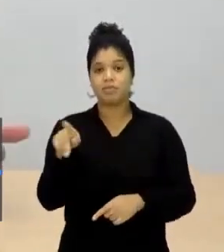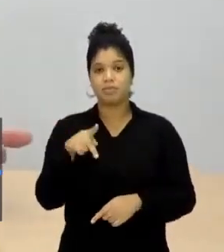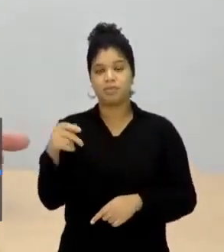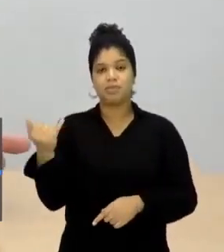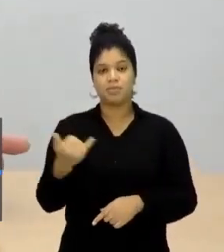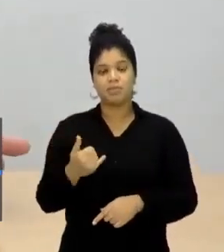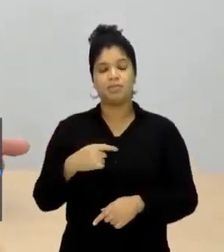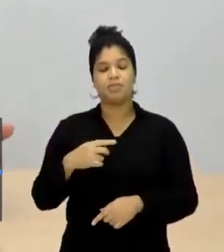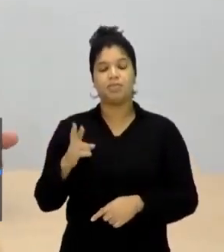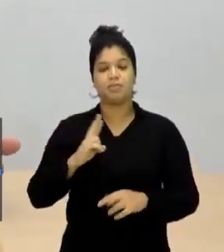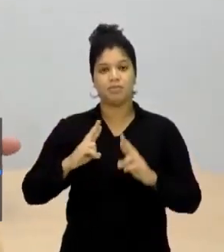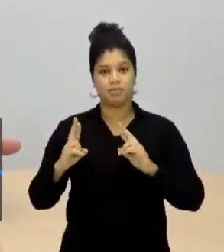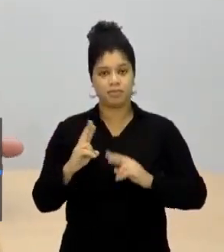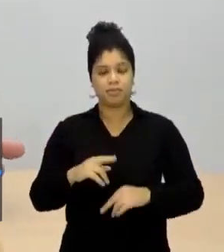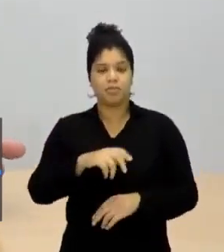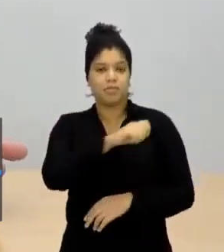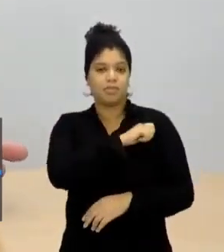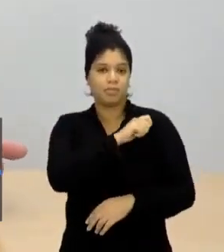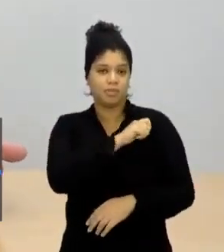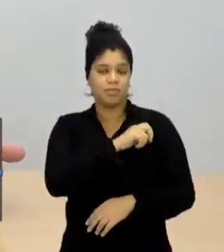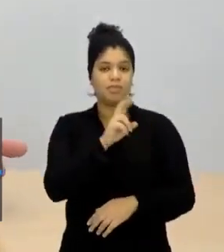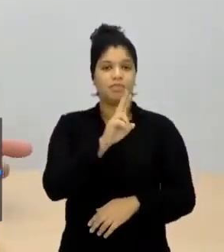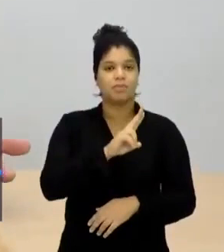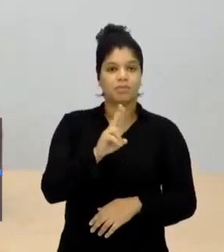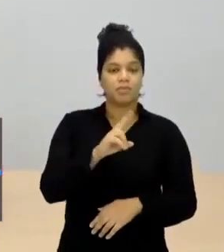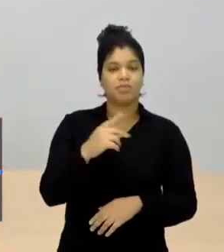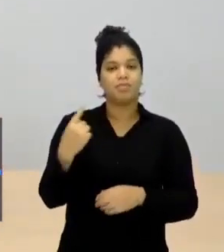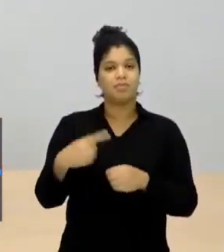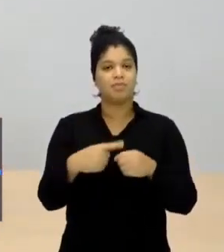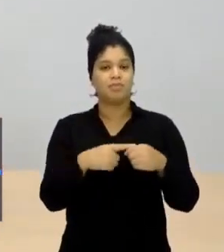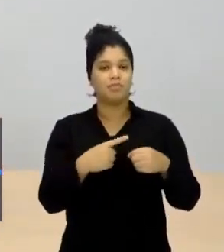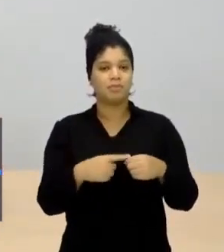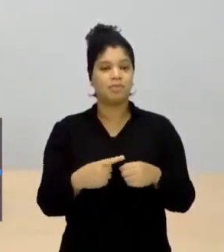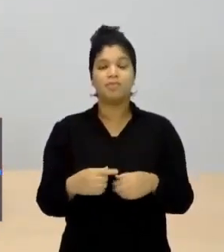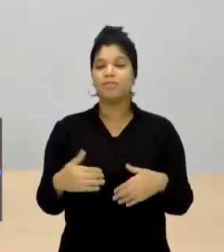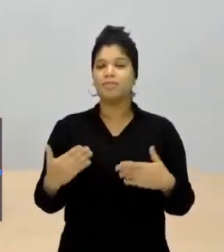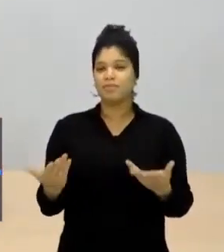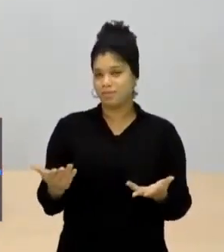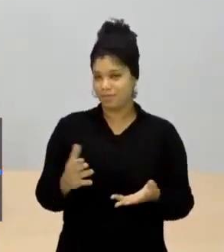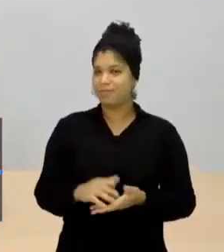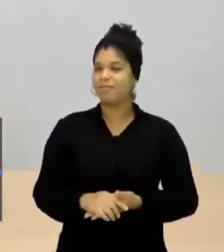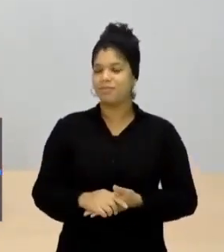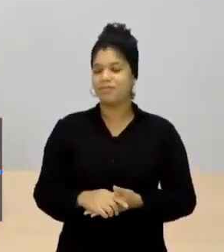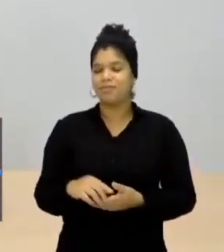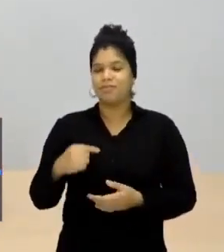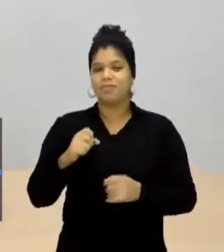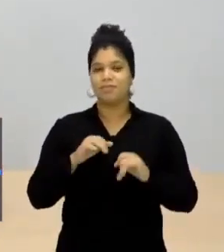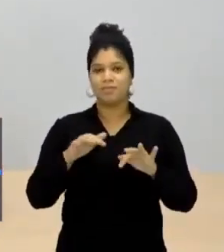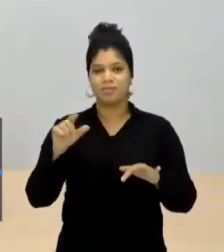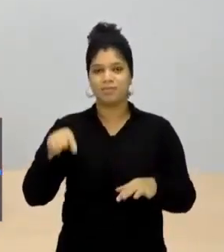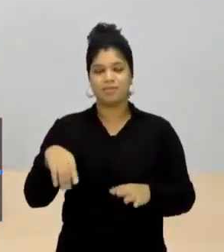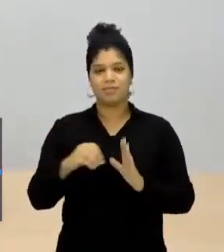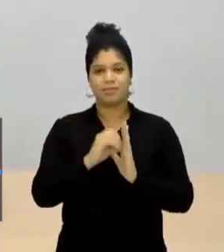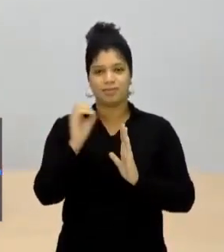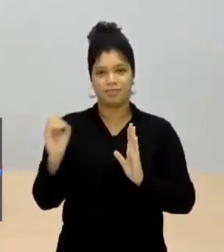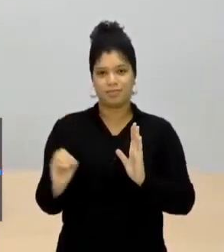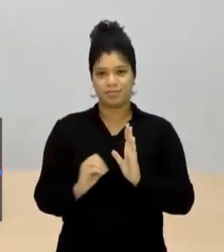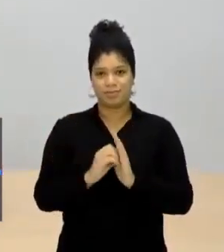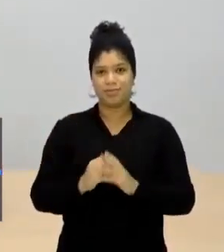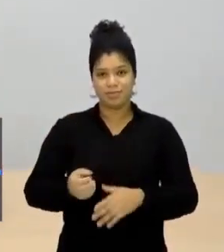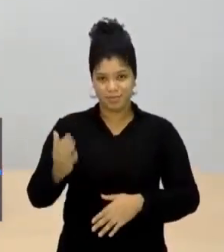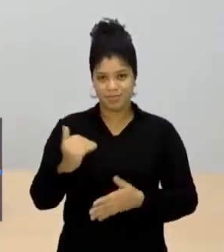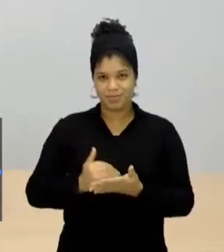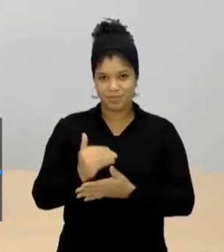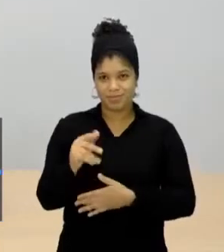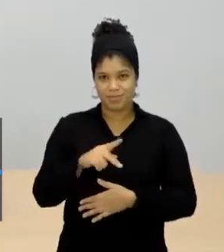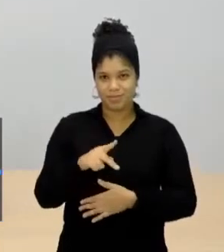nós as respostas dos seus alunos, o nome deles, a cidade de onde você está falando, para a gente divulgar aqui no Centro de Mídias. Vamos começar,